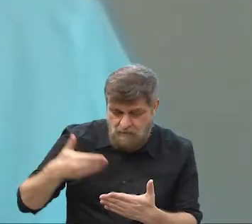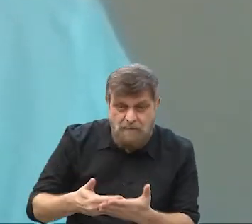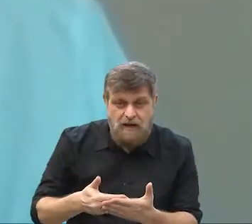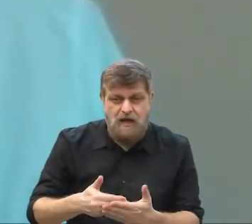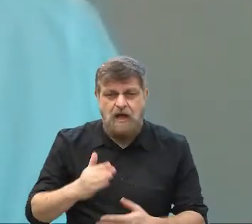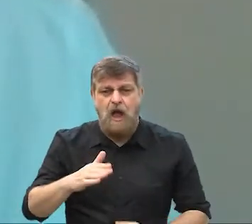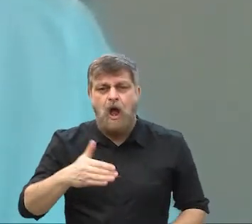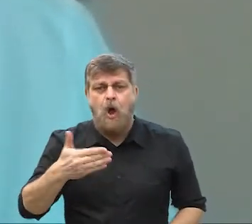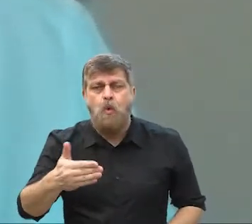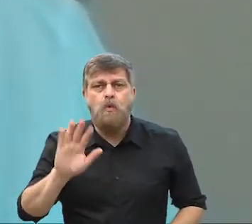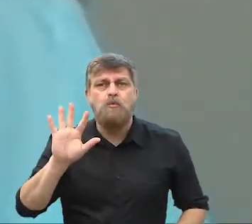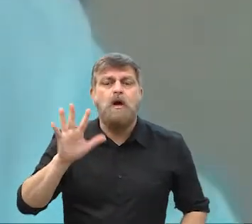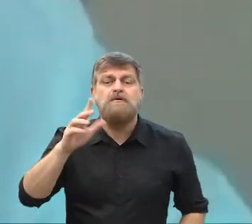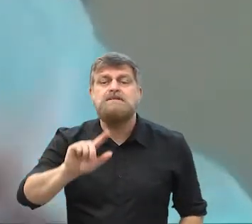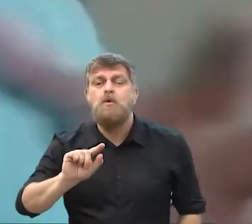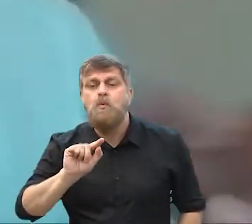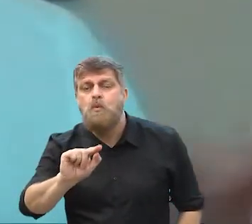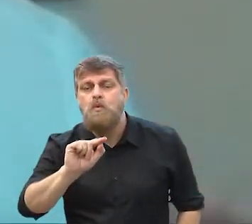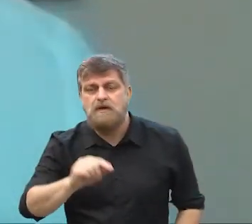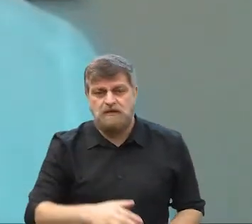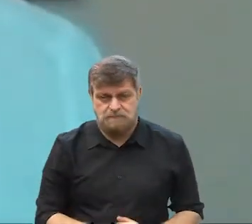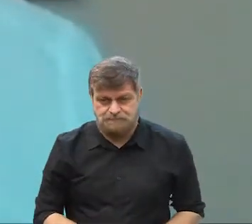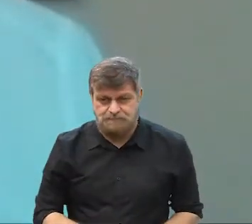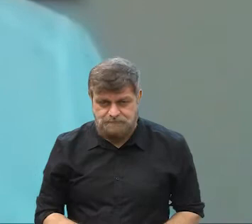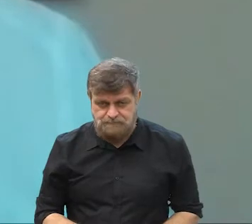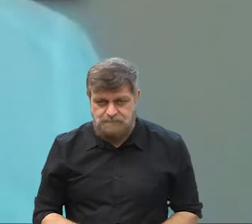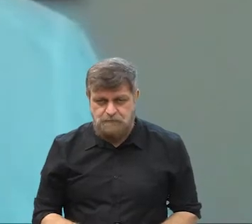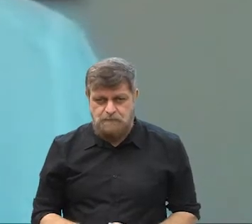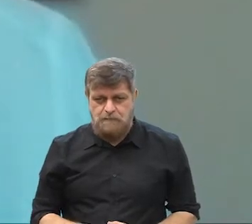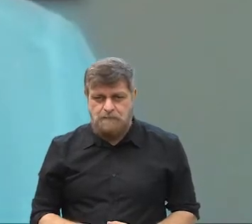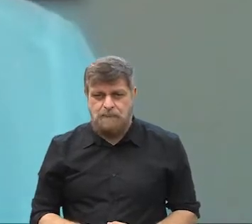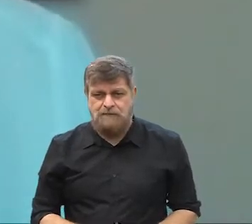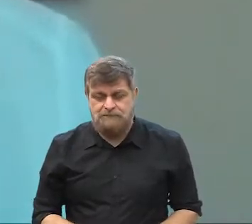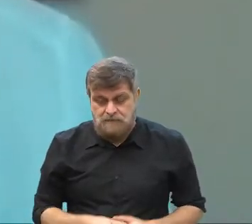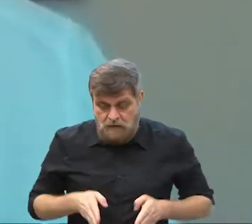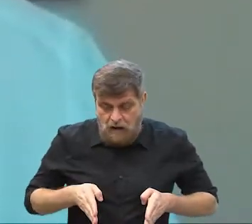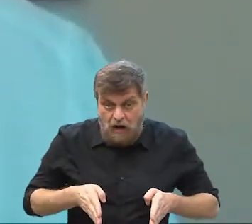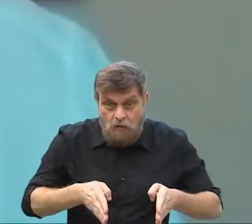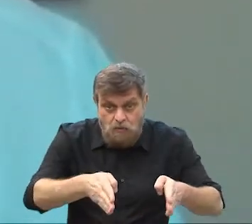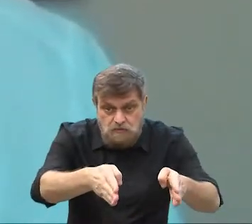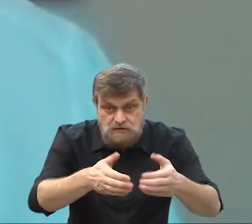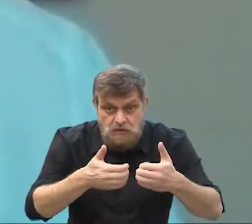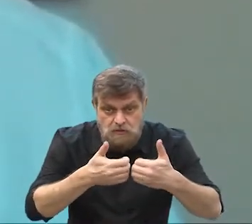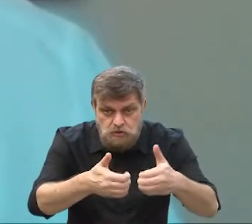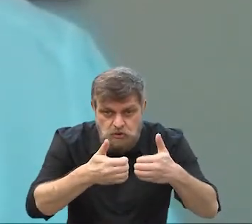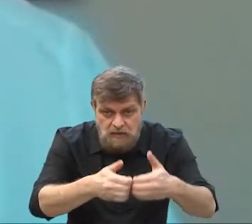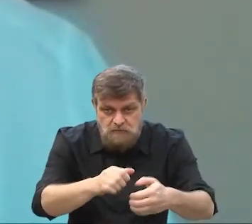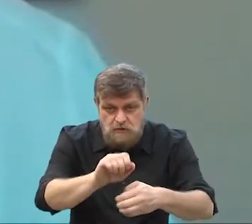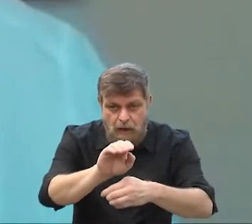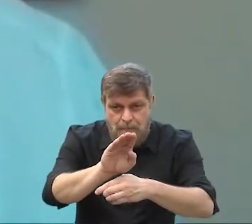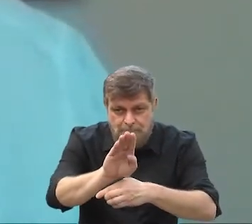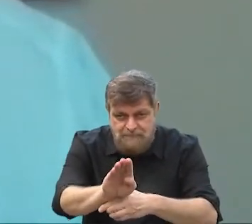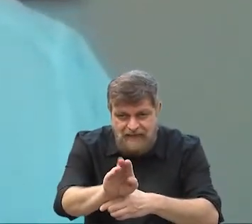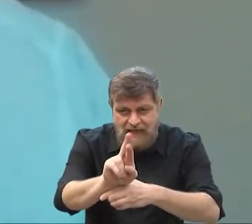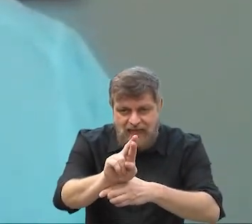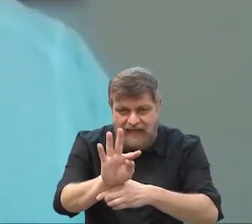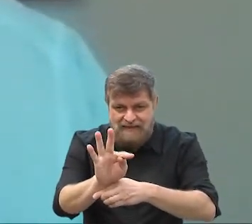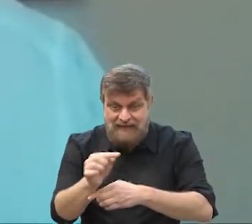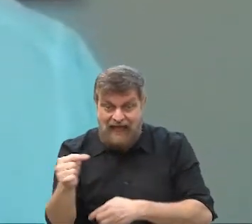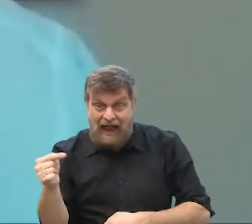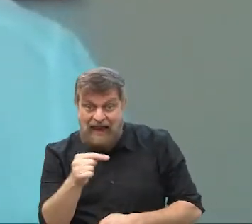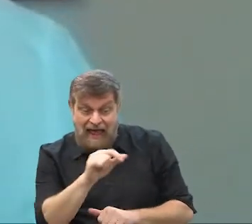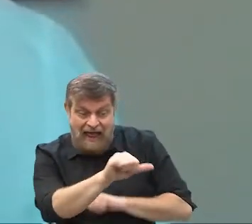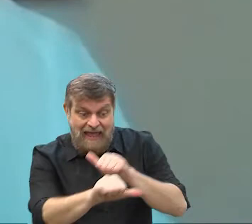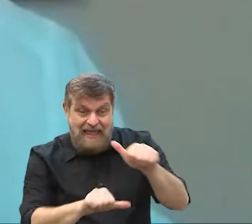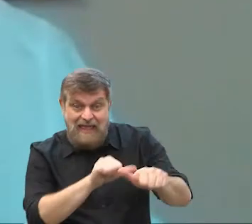quando foi feito essa apresentação do BRT, ia haver, então, uma mudança lá no trânsito